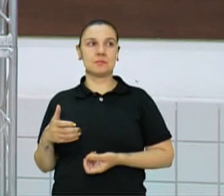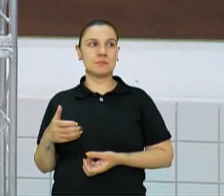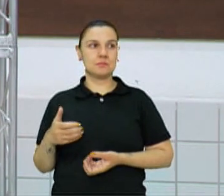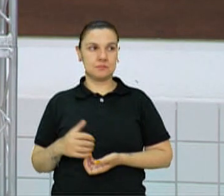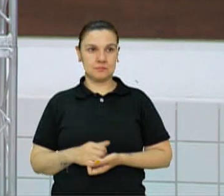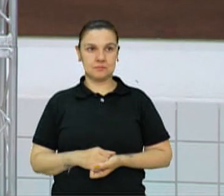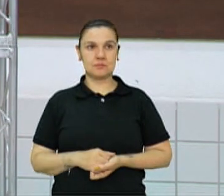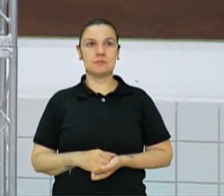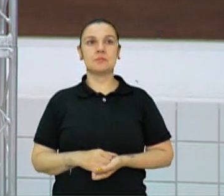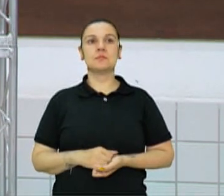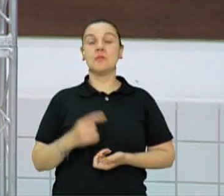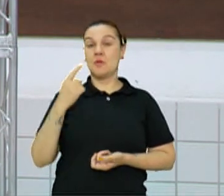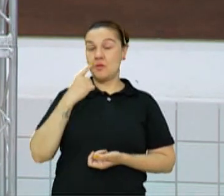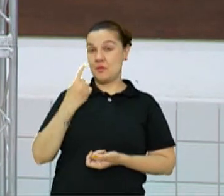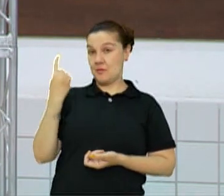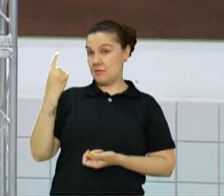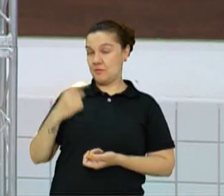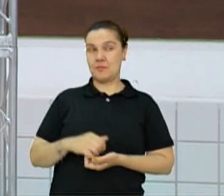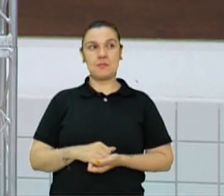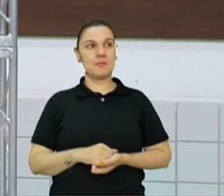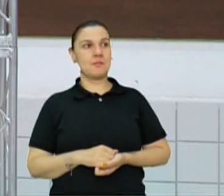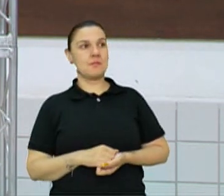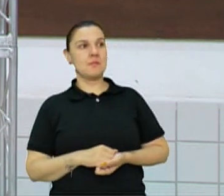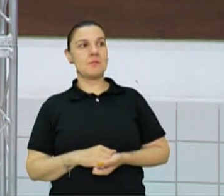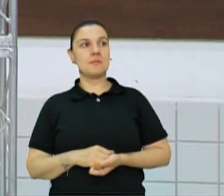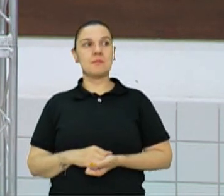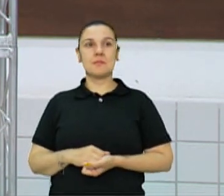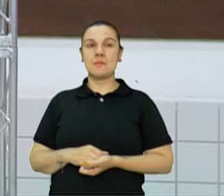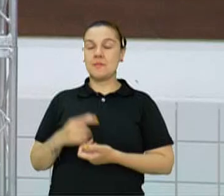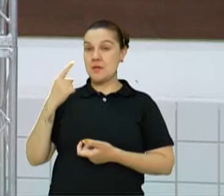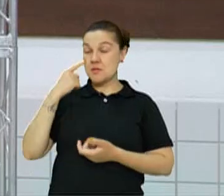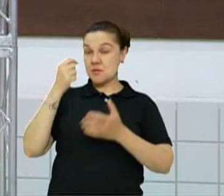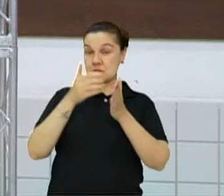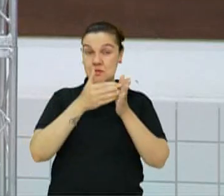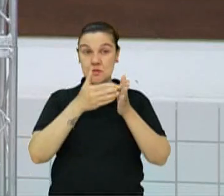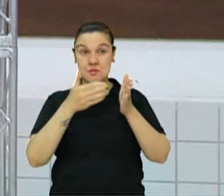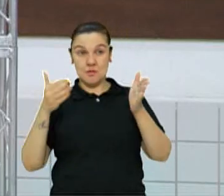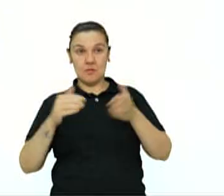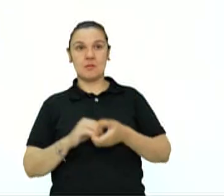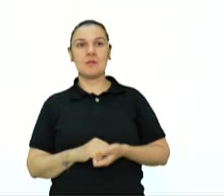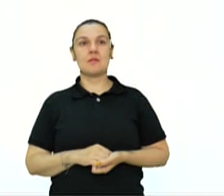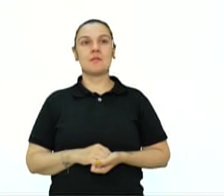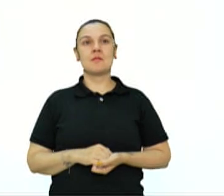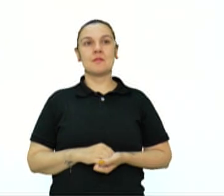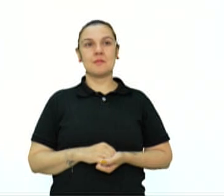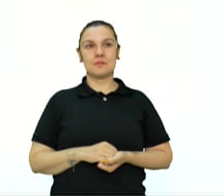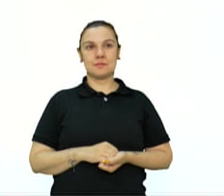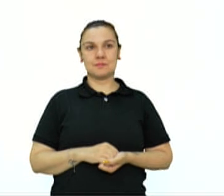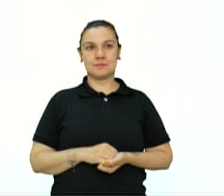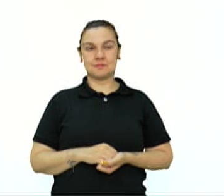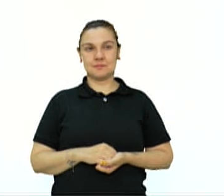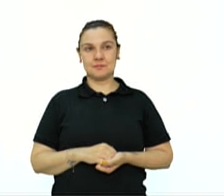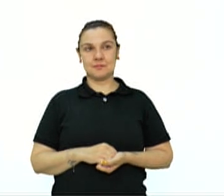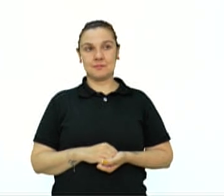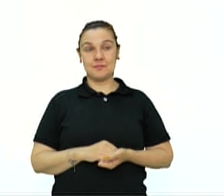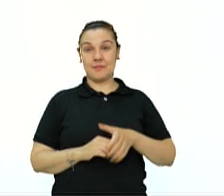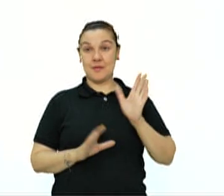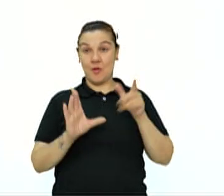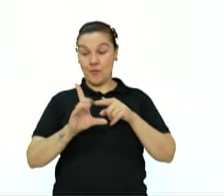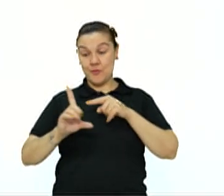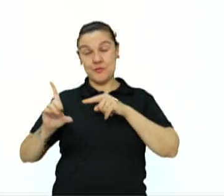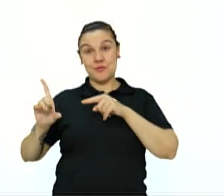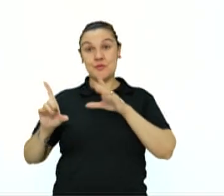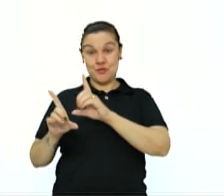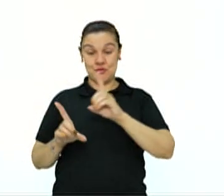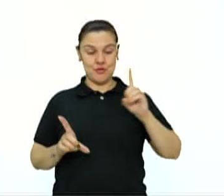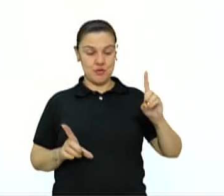quadro. Olha aqui, ó. Representação histórica evolutiva. Percebam, aqui na minha direita eu tenho o desenho de uma